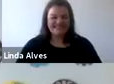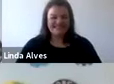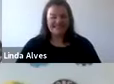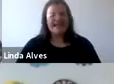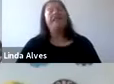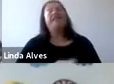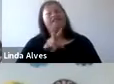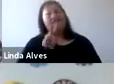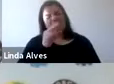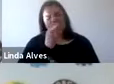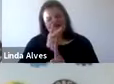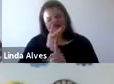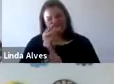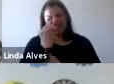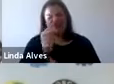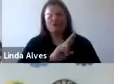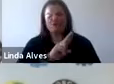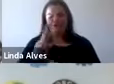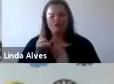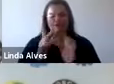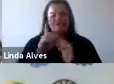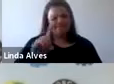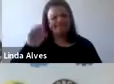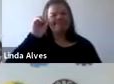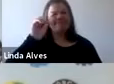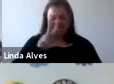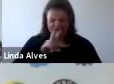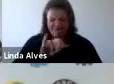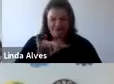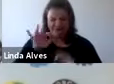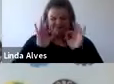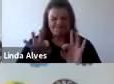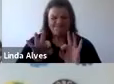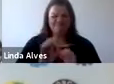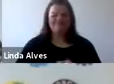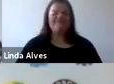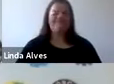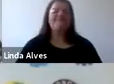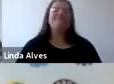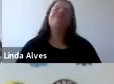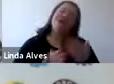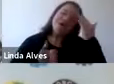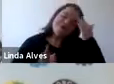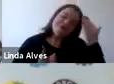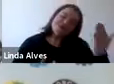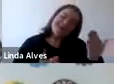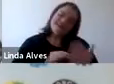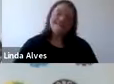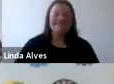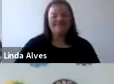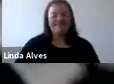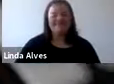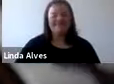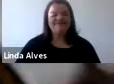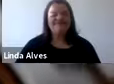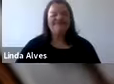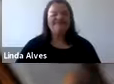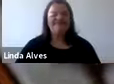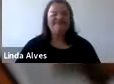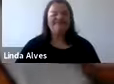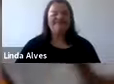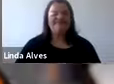uma vitória. Em nome de Deus, vai dar tudo certo, novamente. Os trabalhadores precisam. Obrigada pela oportunidade também.